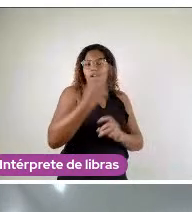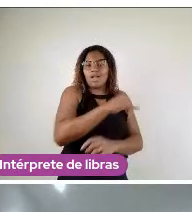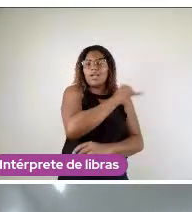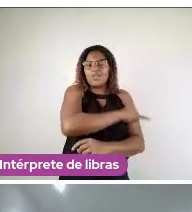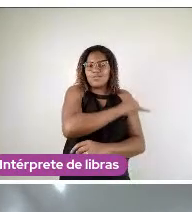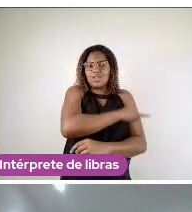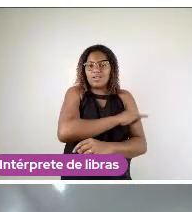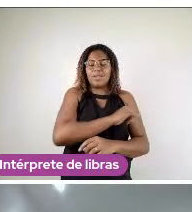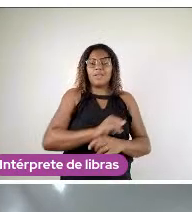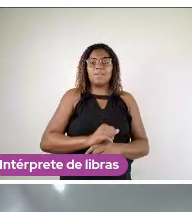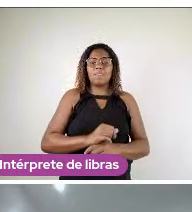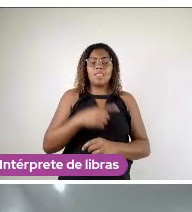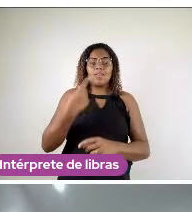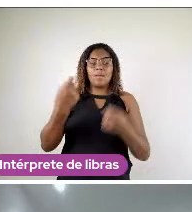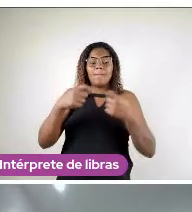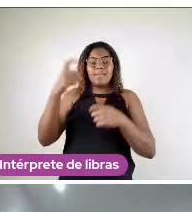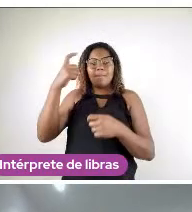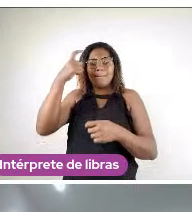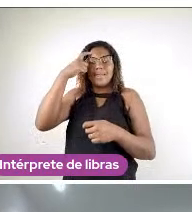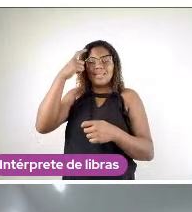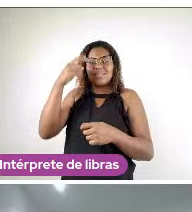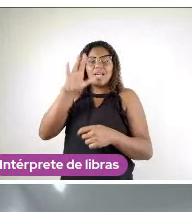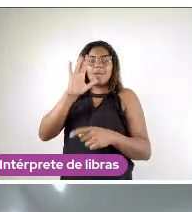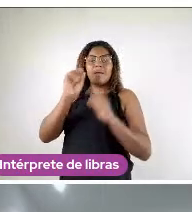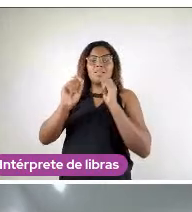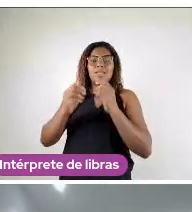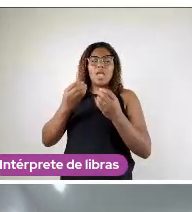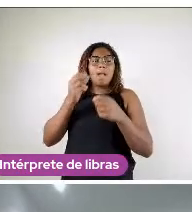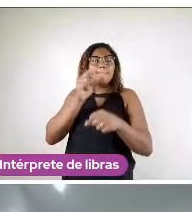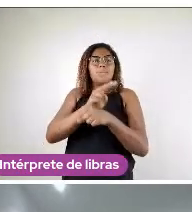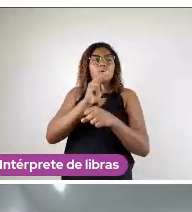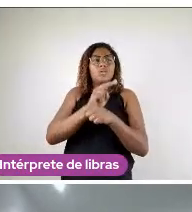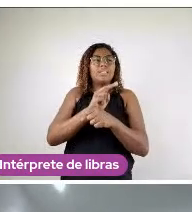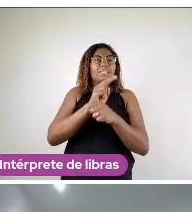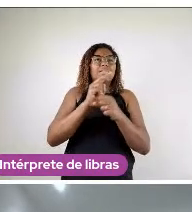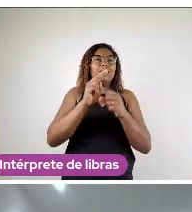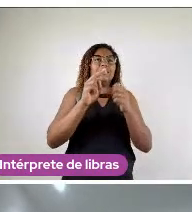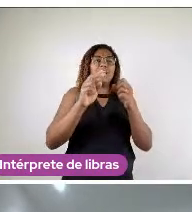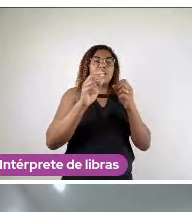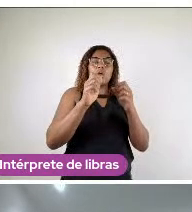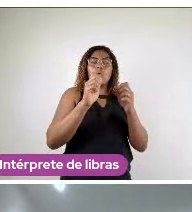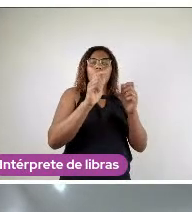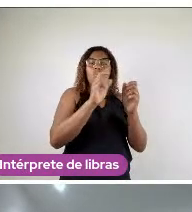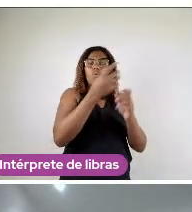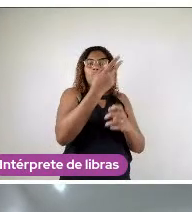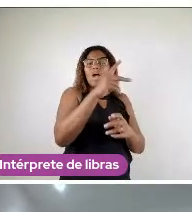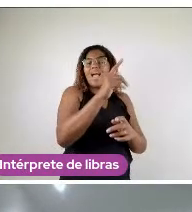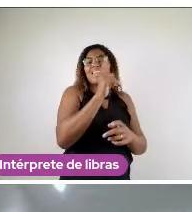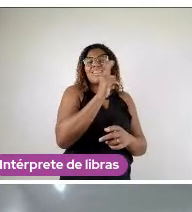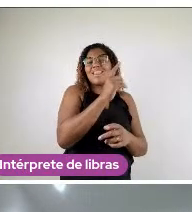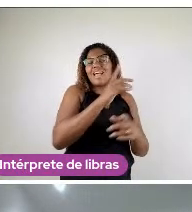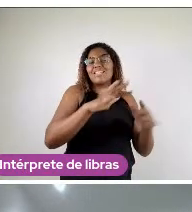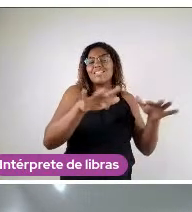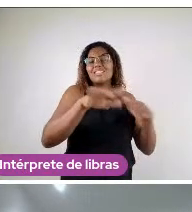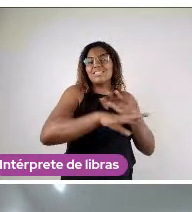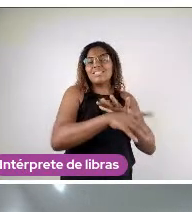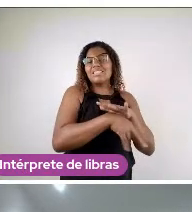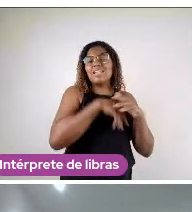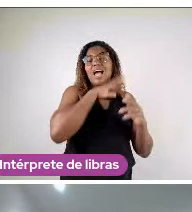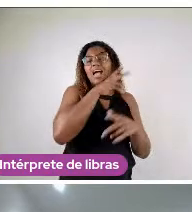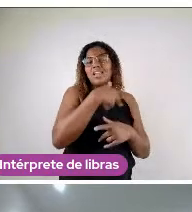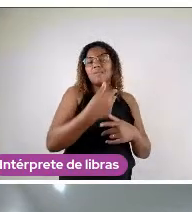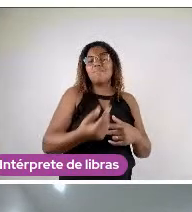pensar mais sobre como proteger esses ecossistemas marinhos da cidade. No Um